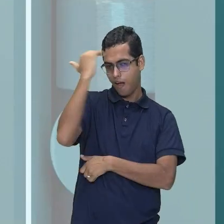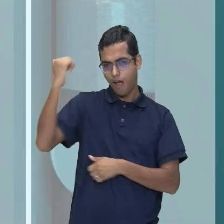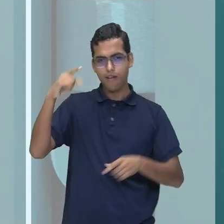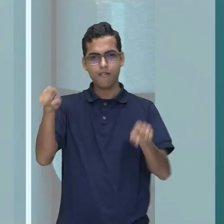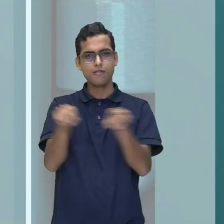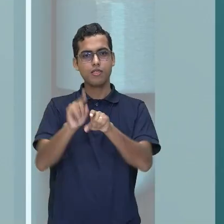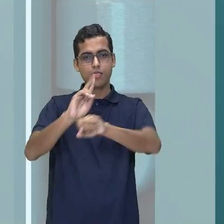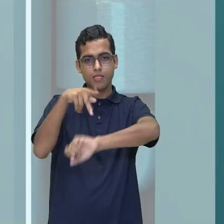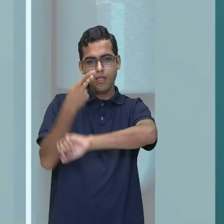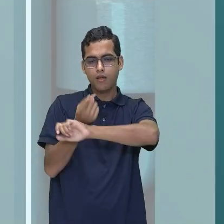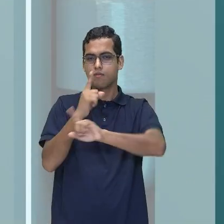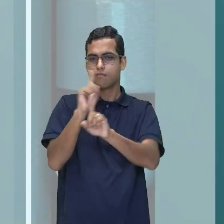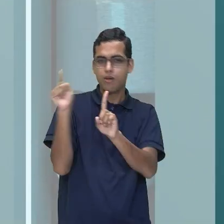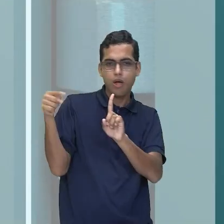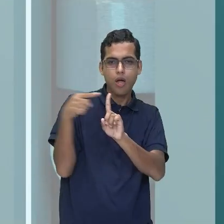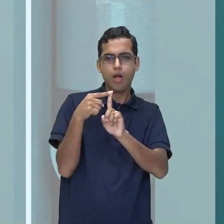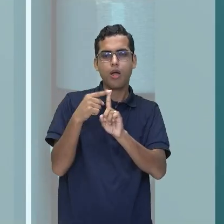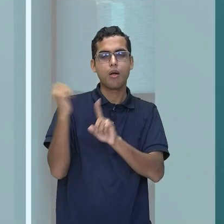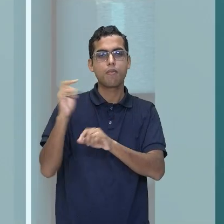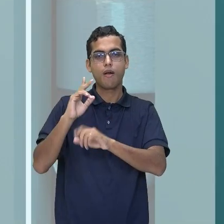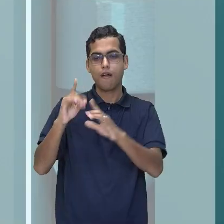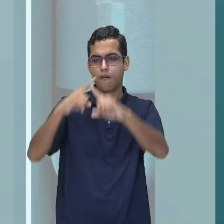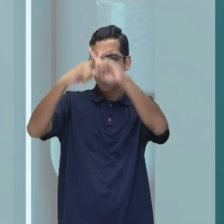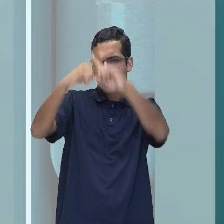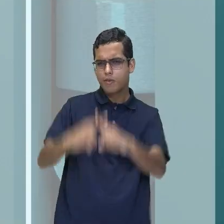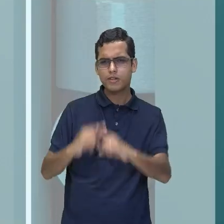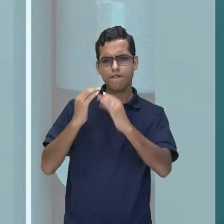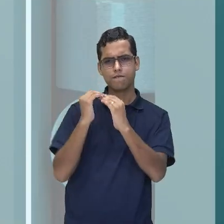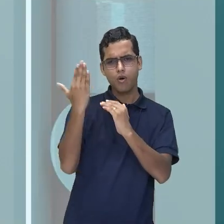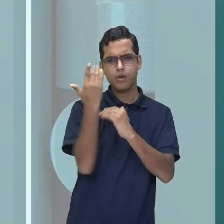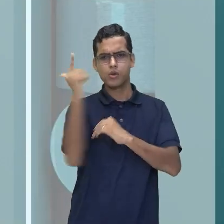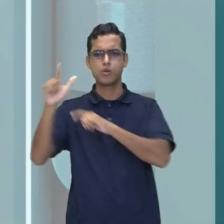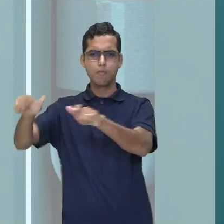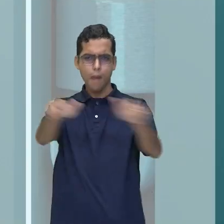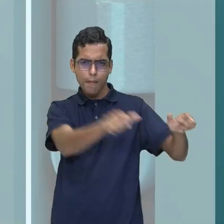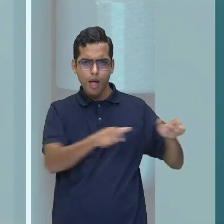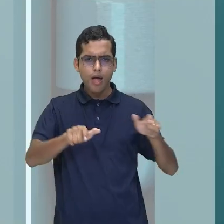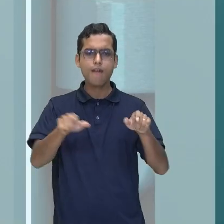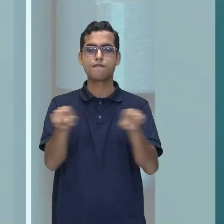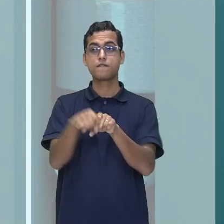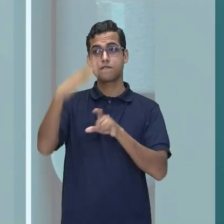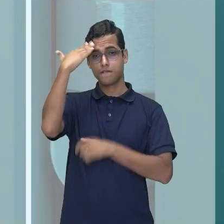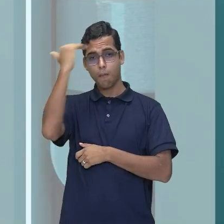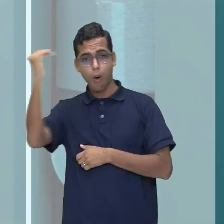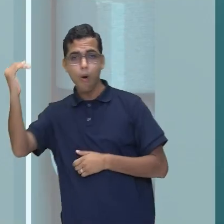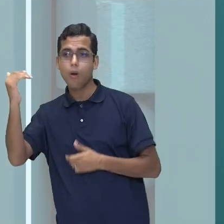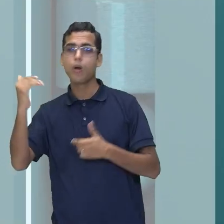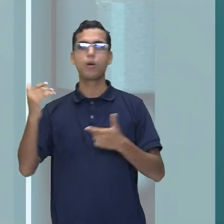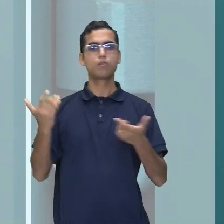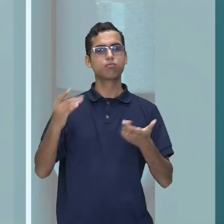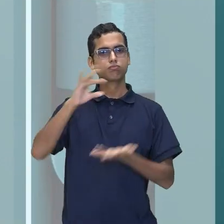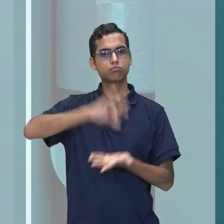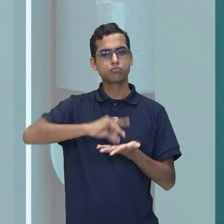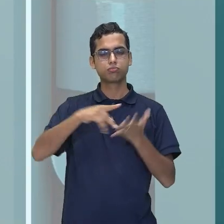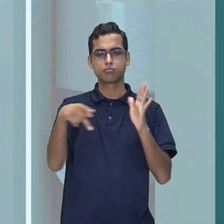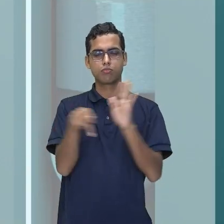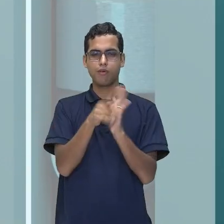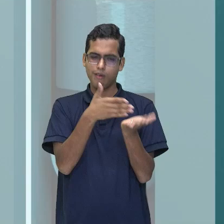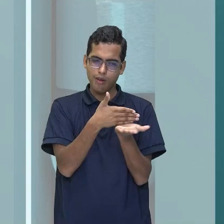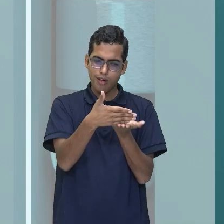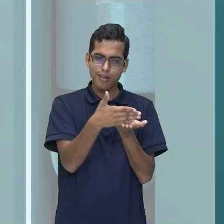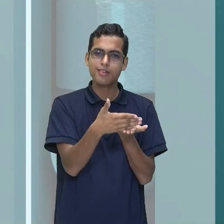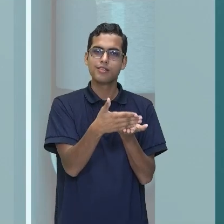pretender sair dali para competir fora e ganhar mais visibilidade, né? Então é assim que vai